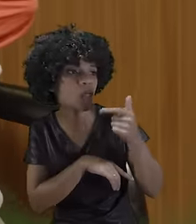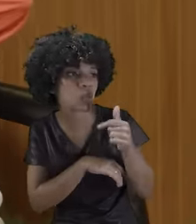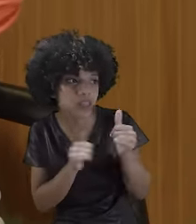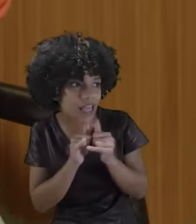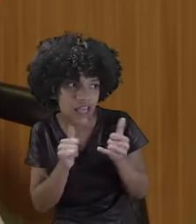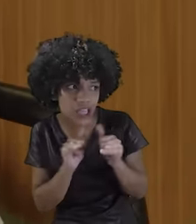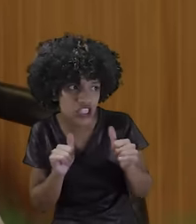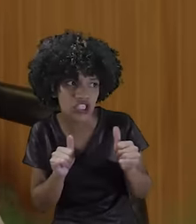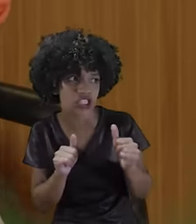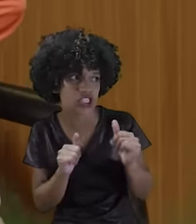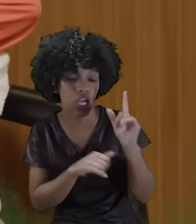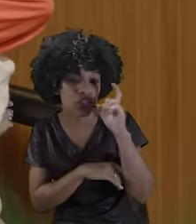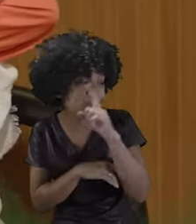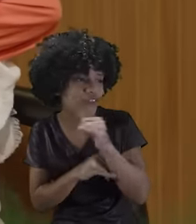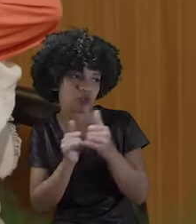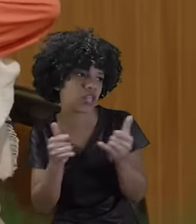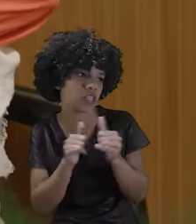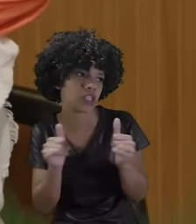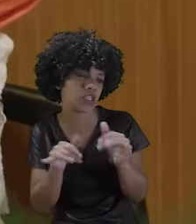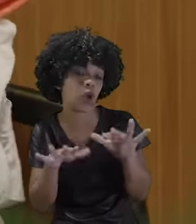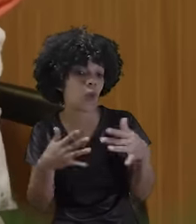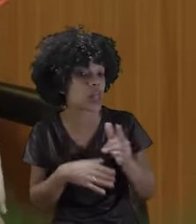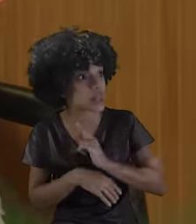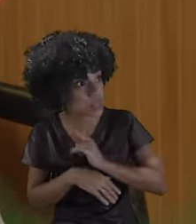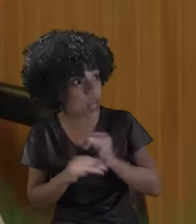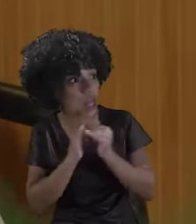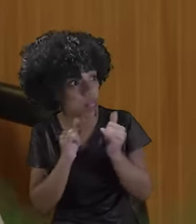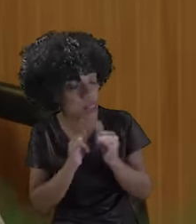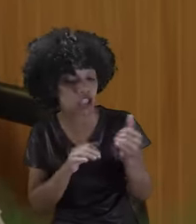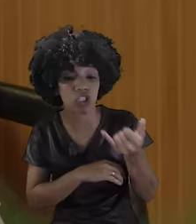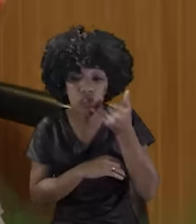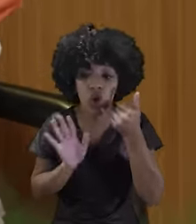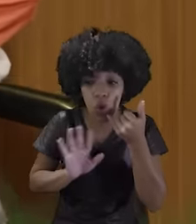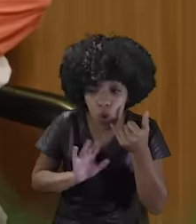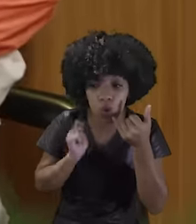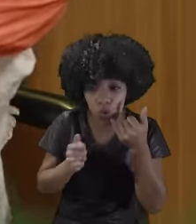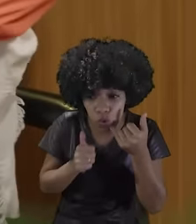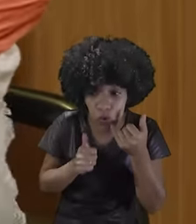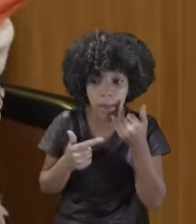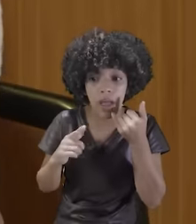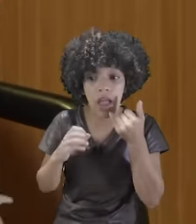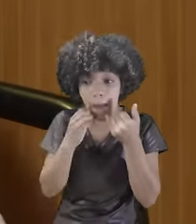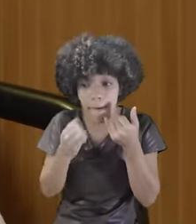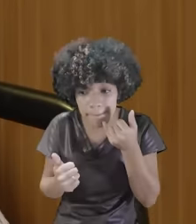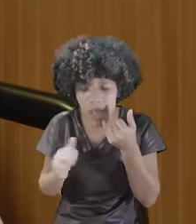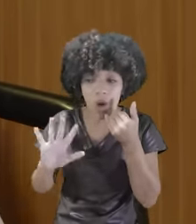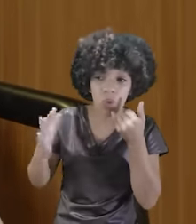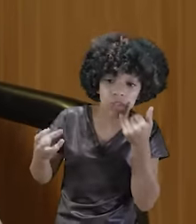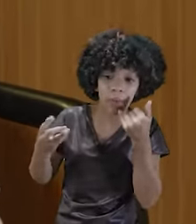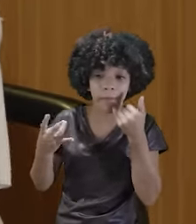tem luz é muito difícil tendo luz lá aí quando eles têm alergia ele liga Oi tudo bem a gente estamos bem